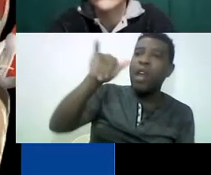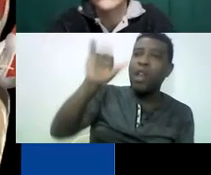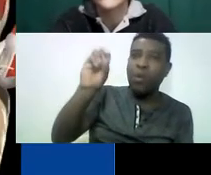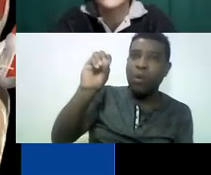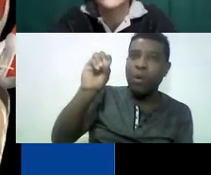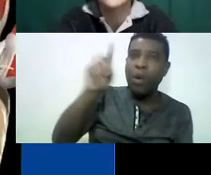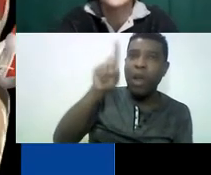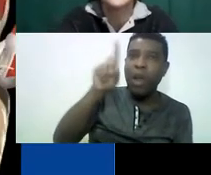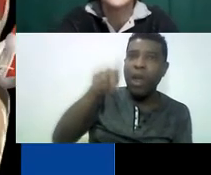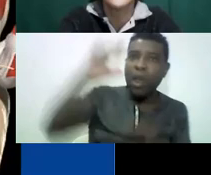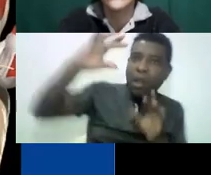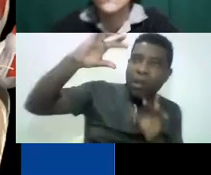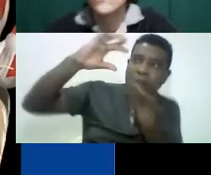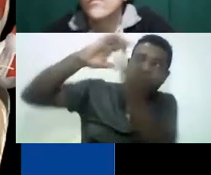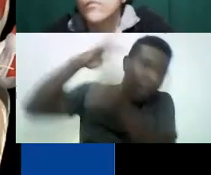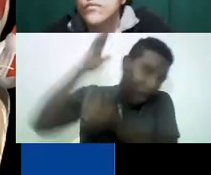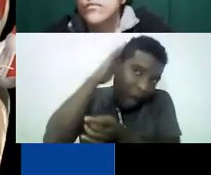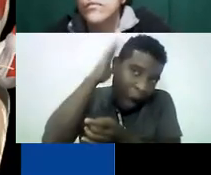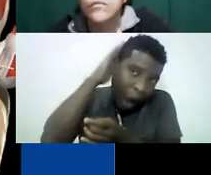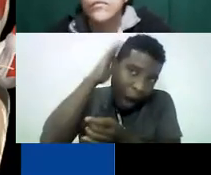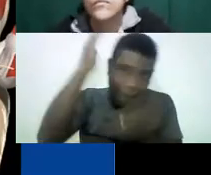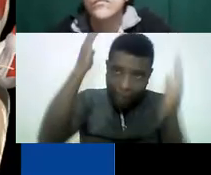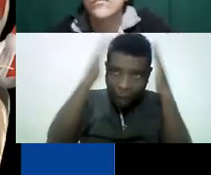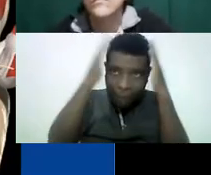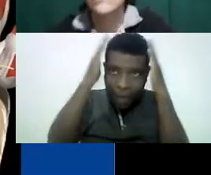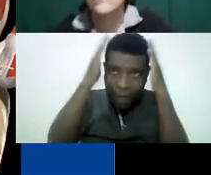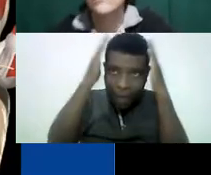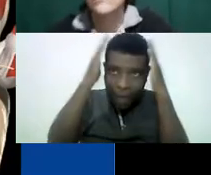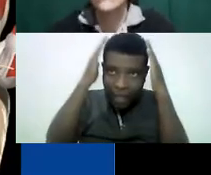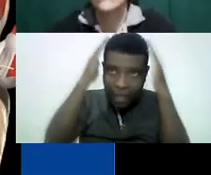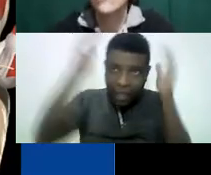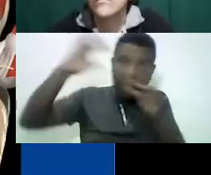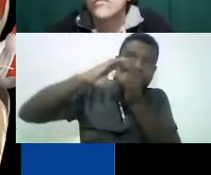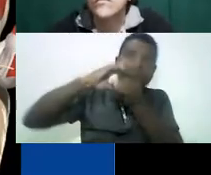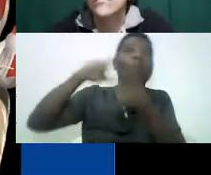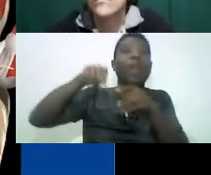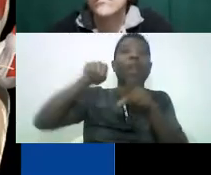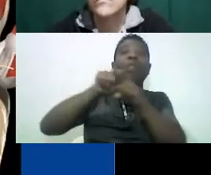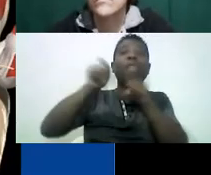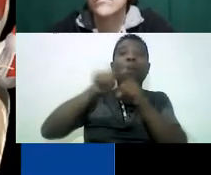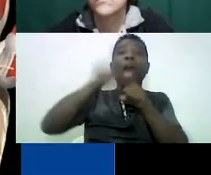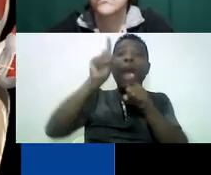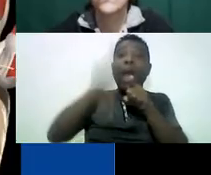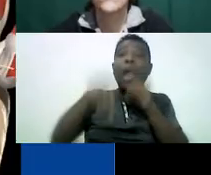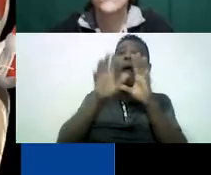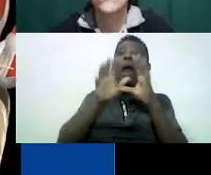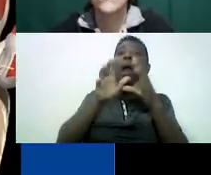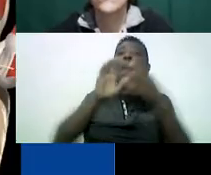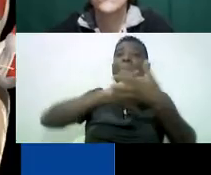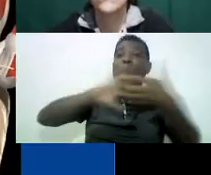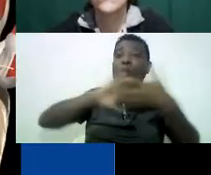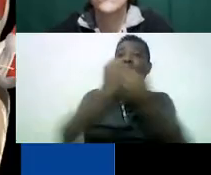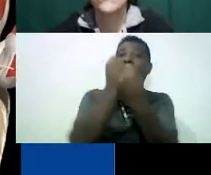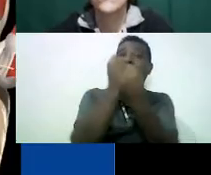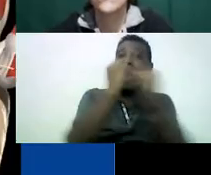É também um músculo grande, que tem um efeito grande de rotação, com pouca inserção em cima das vértebras. Então, ele é um